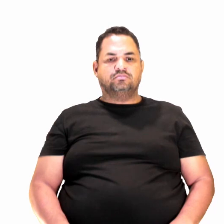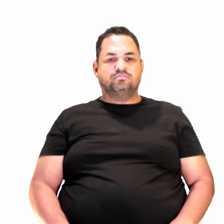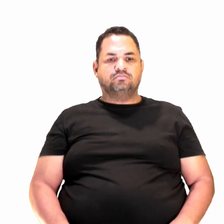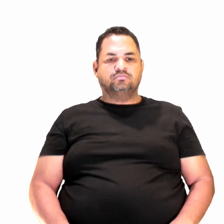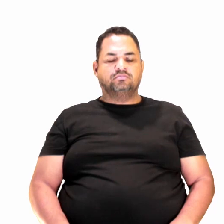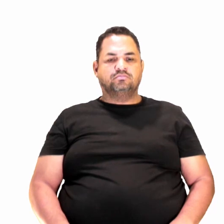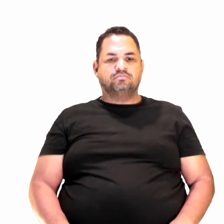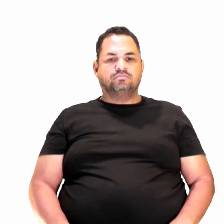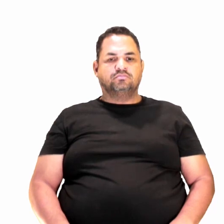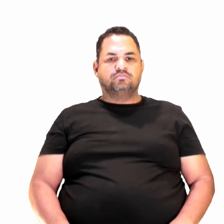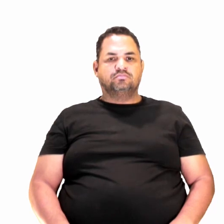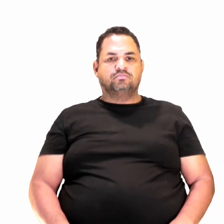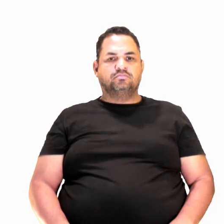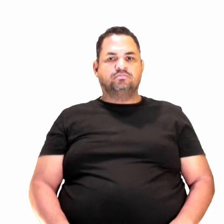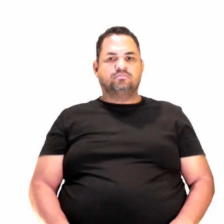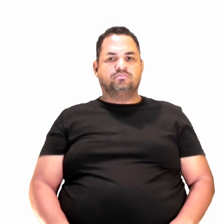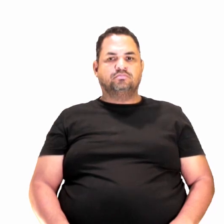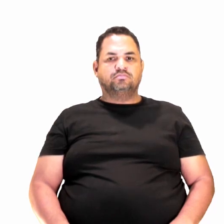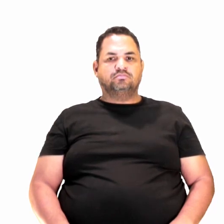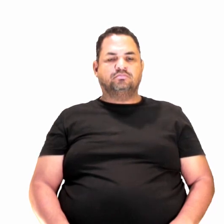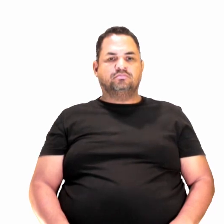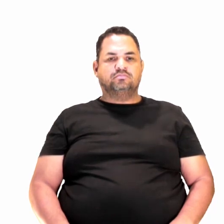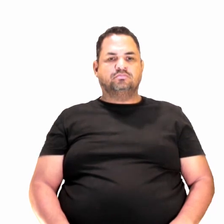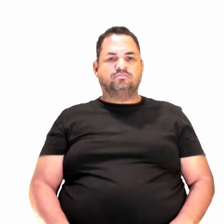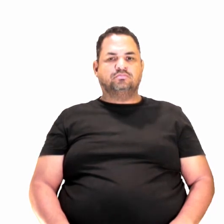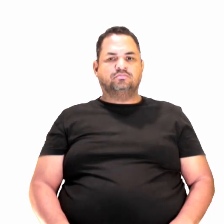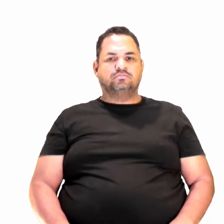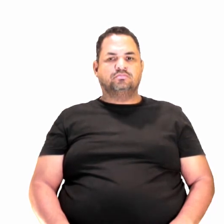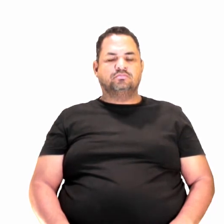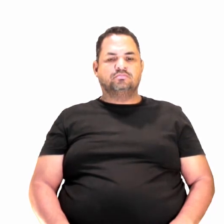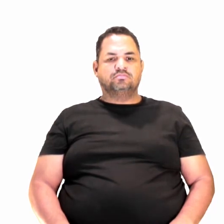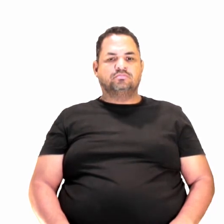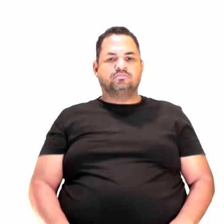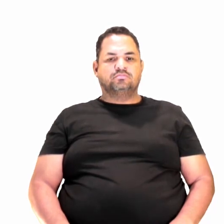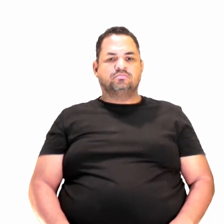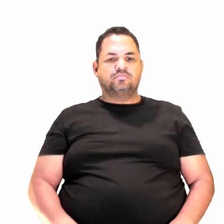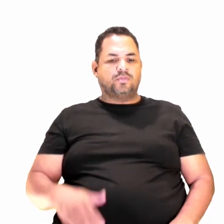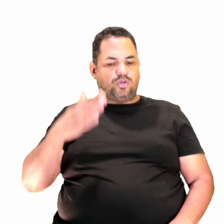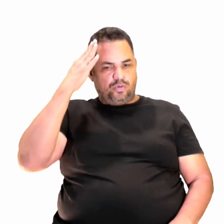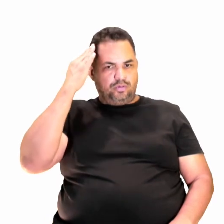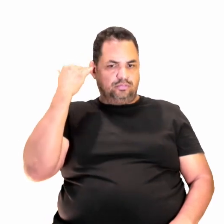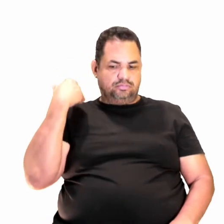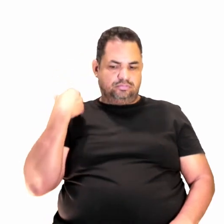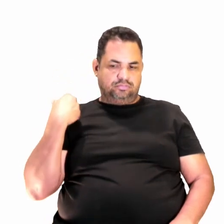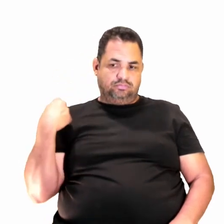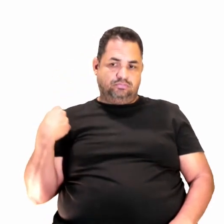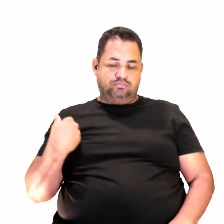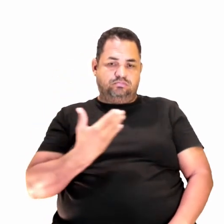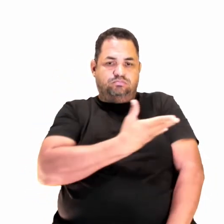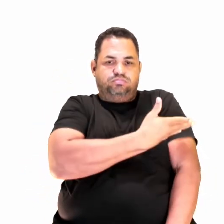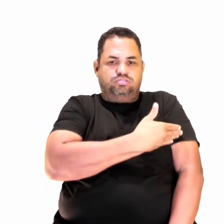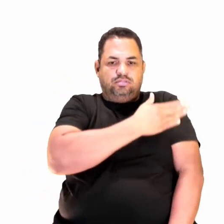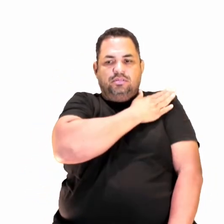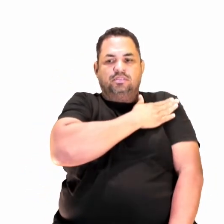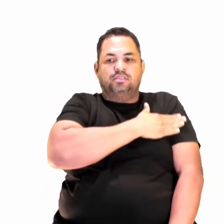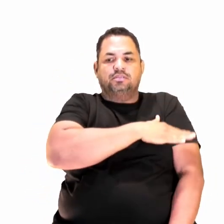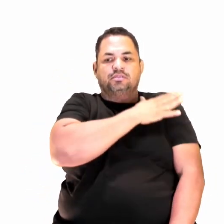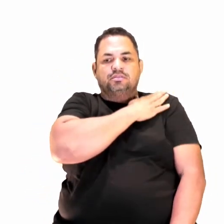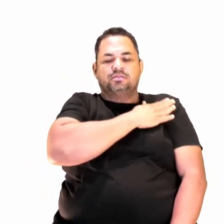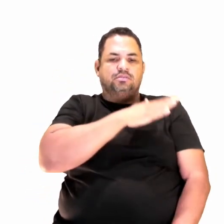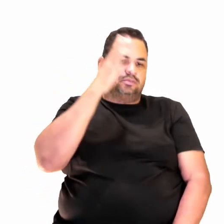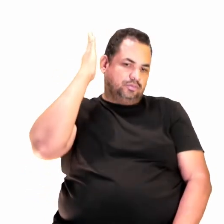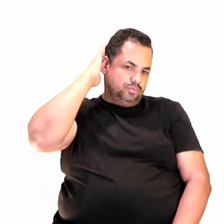essa situação, tudo de positivo ao falar sobre algo para uma pessoa, ou sobre